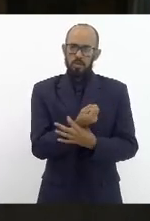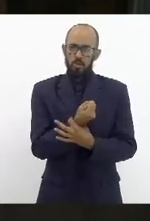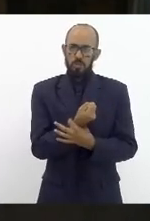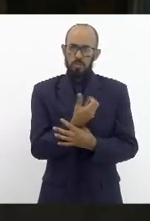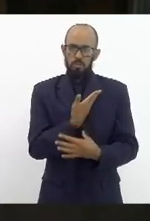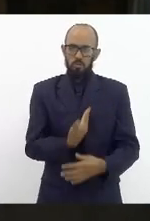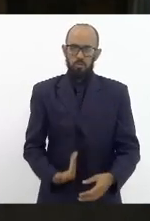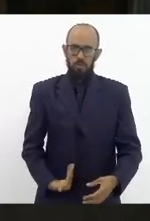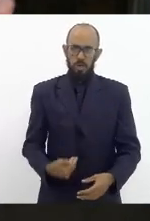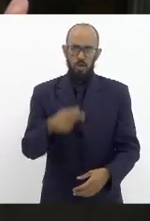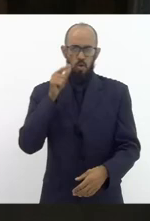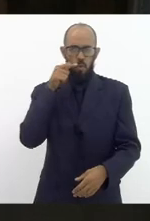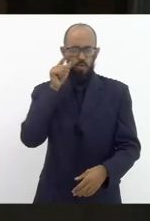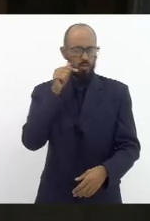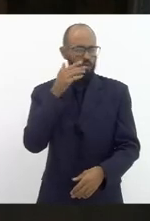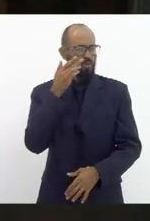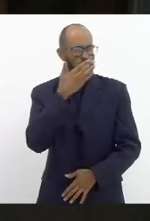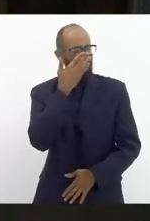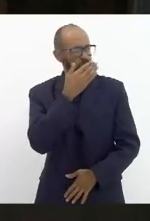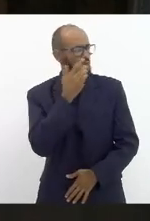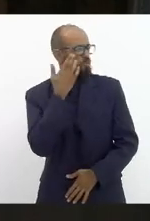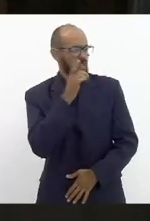fui, não sei se todos viram,